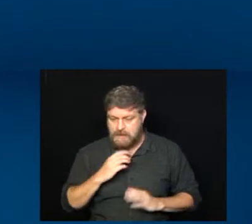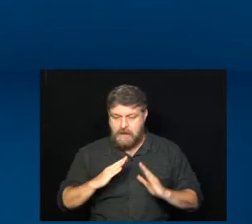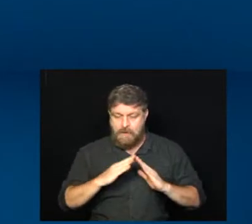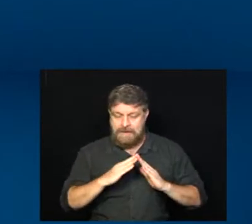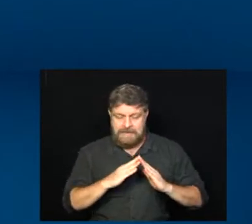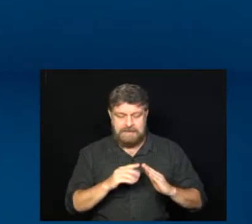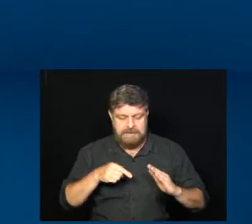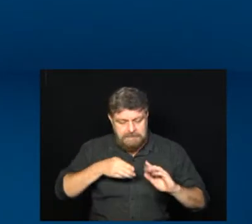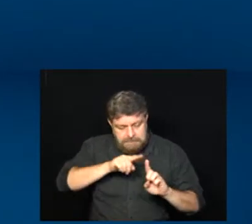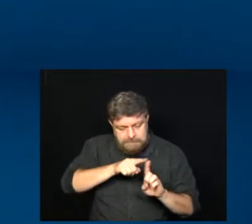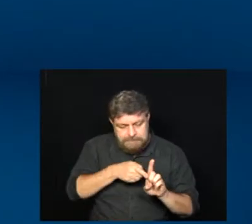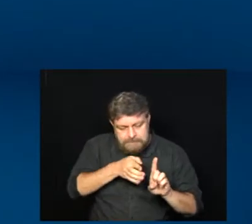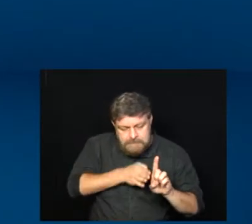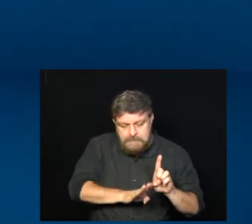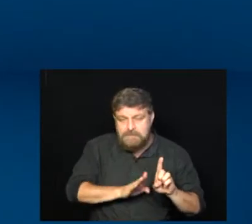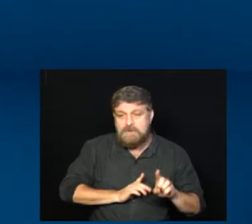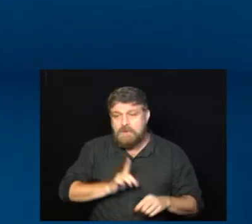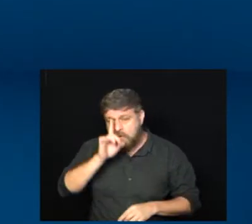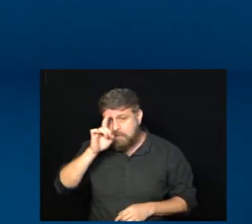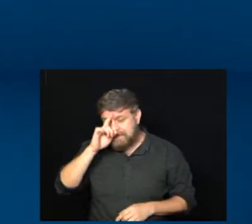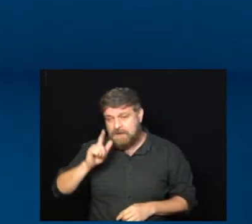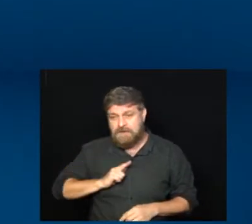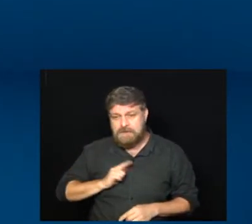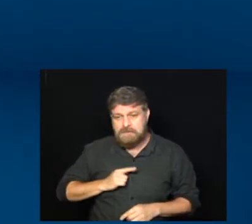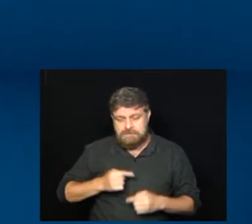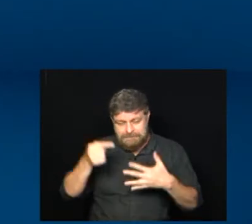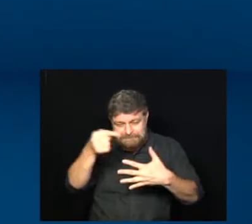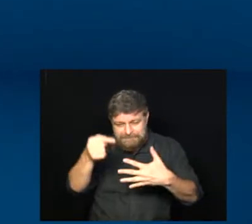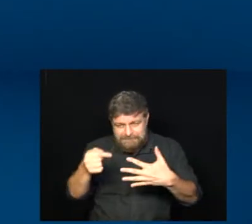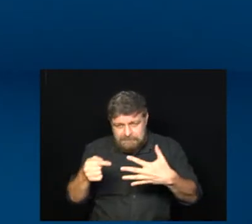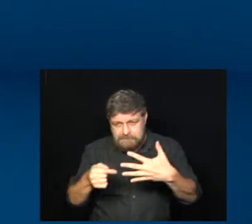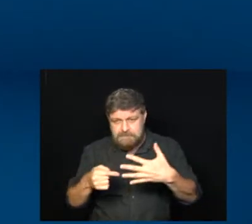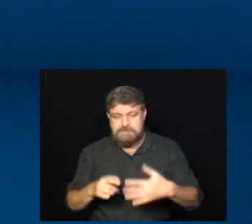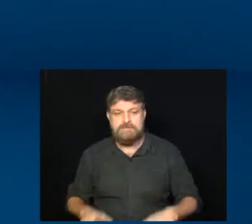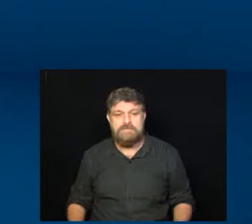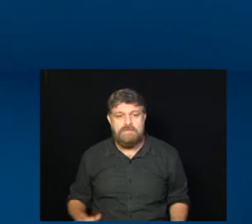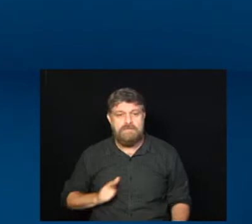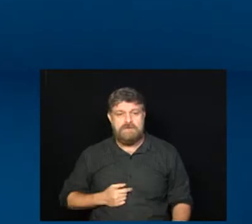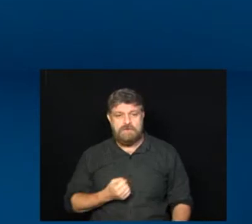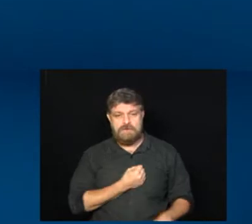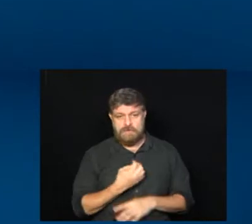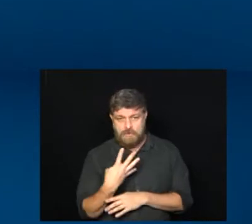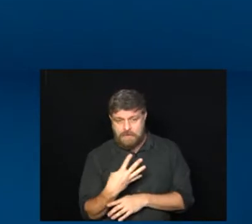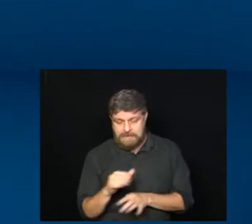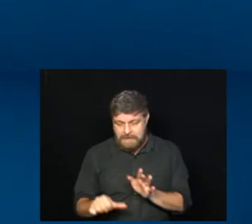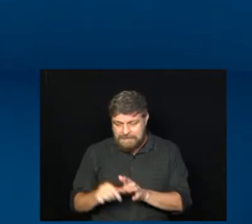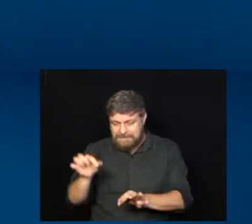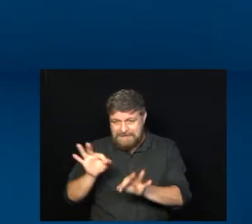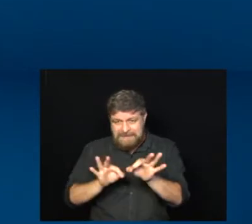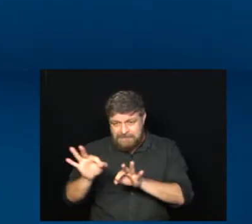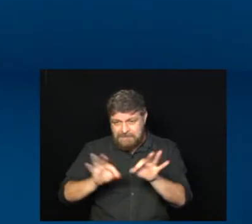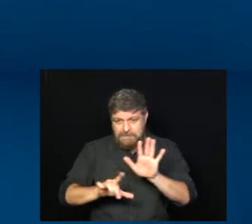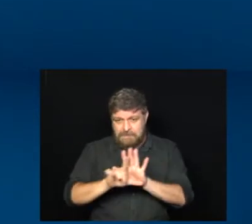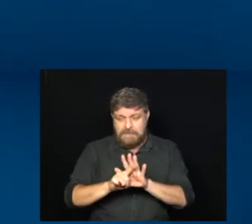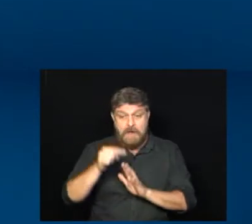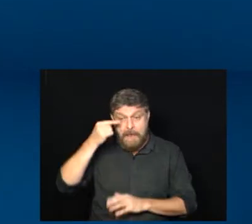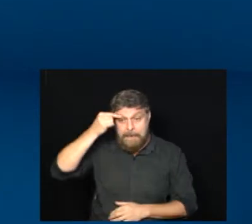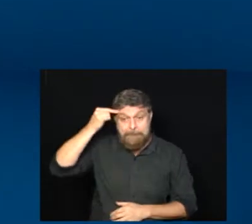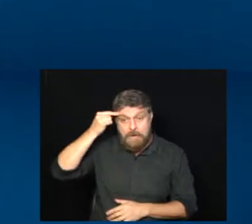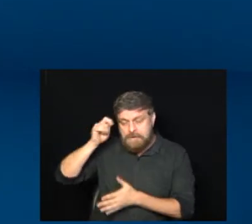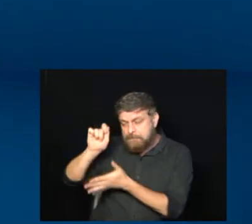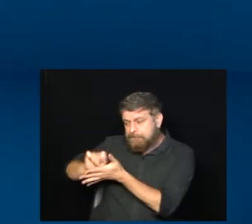e estabelecimentos hospitalares congêneres. O item 4 é a primeira discussão do projeto da vereadora Paola Miguel,